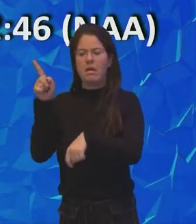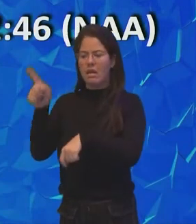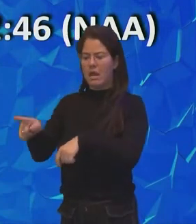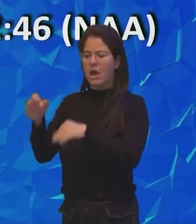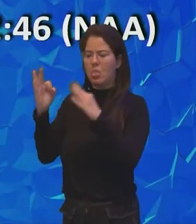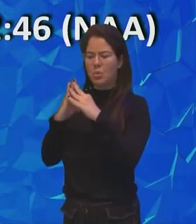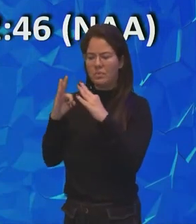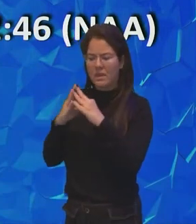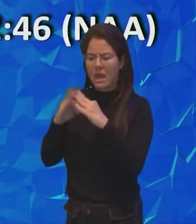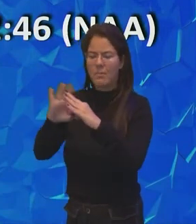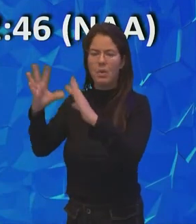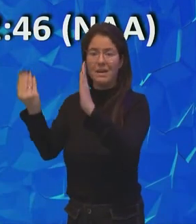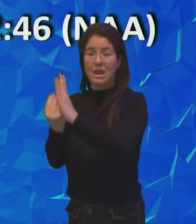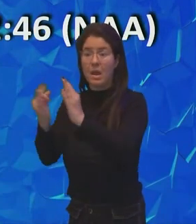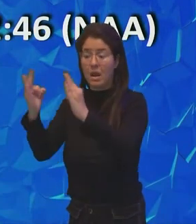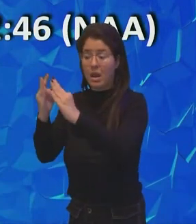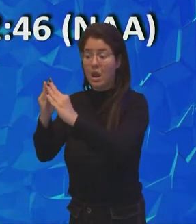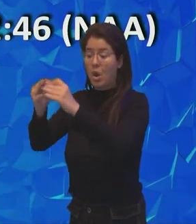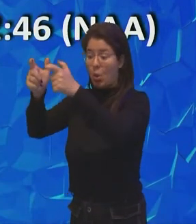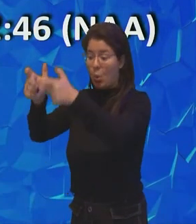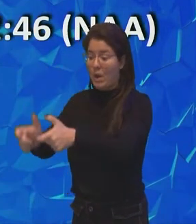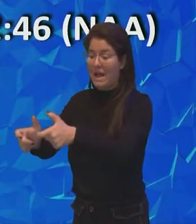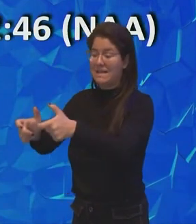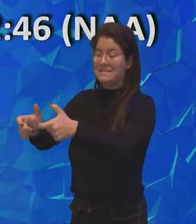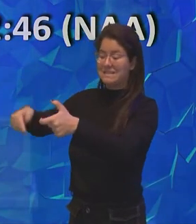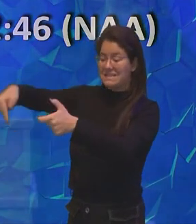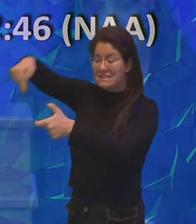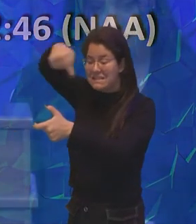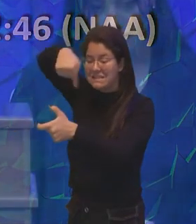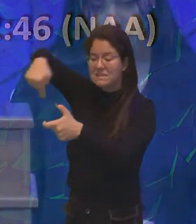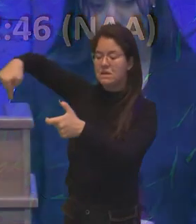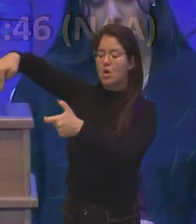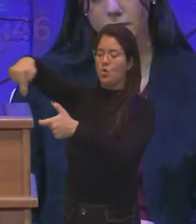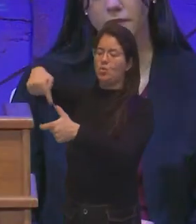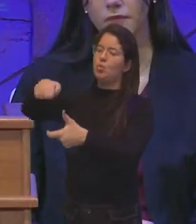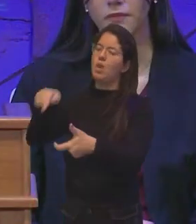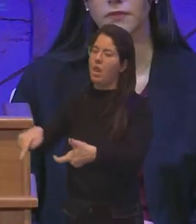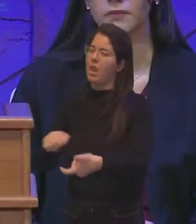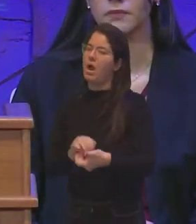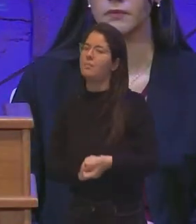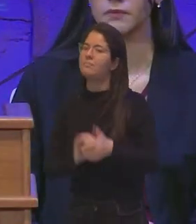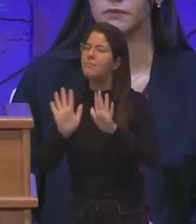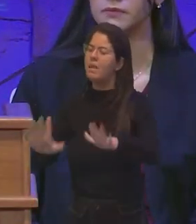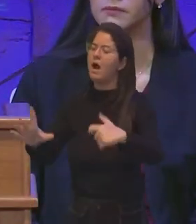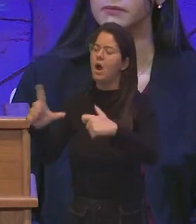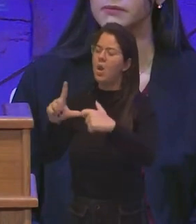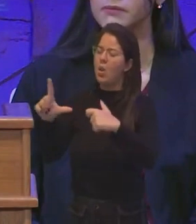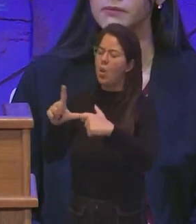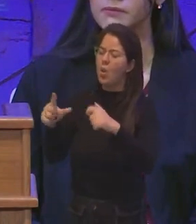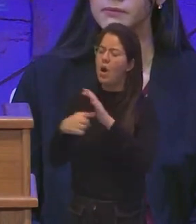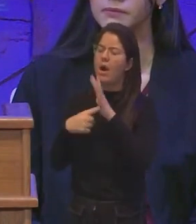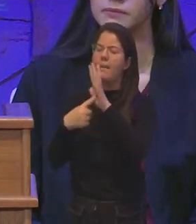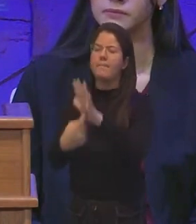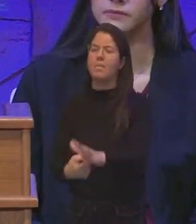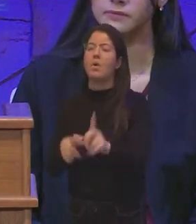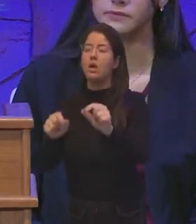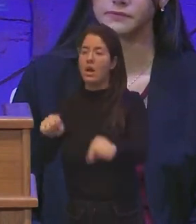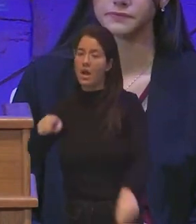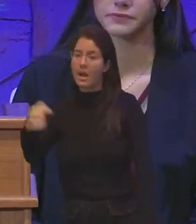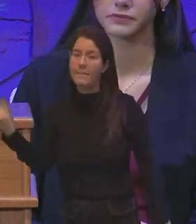templo era o lugar sagrado para o povo. Mas Lucas está mostrando agora, e isso é